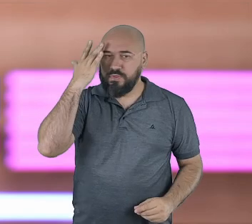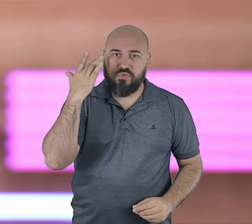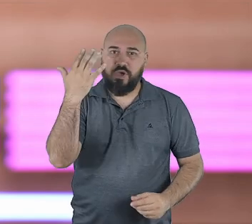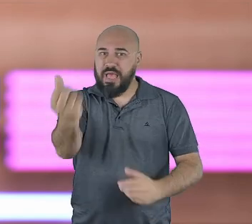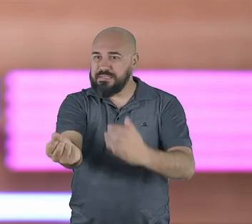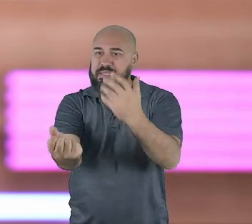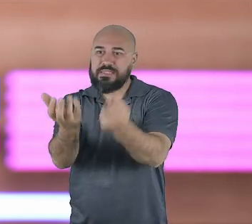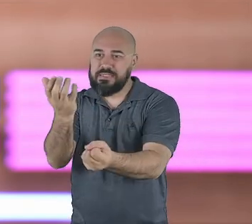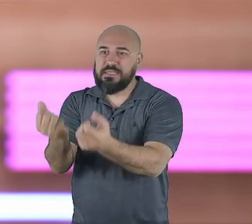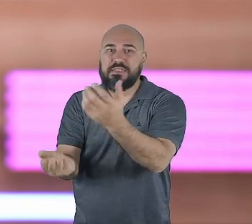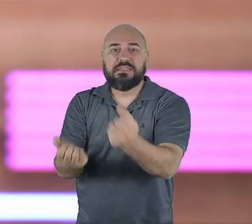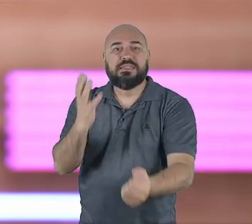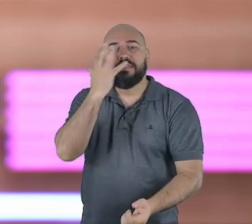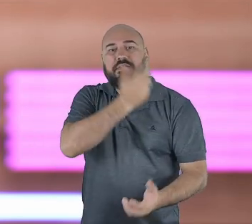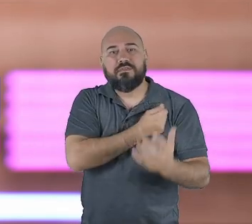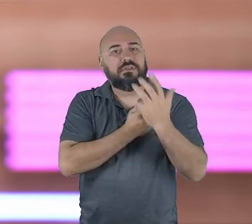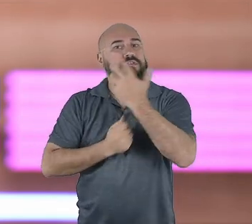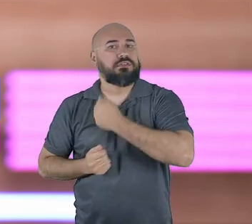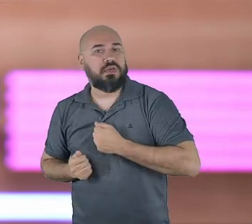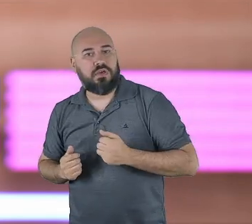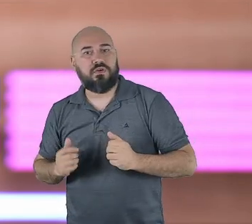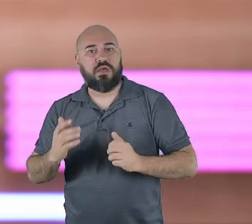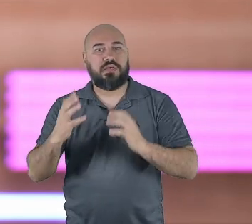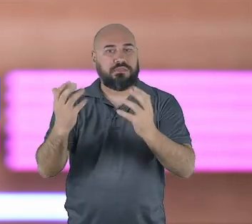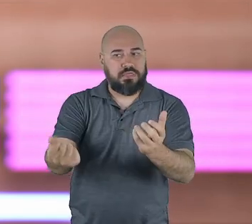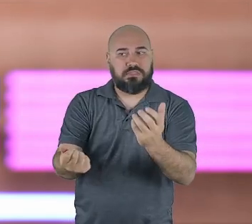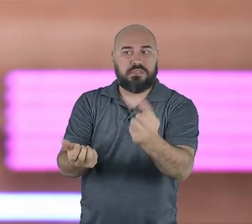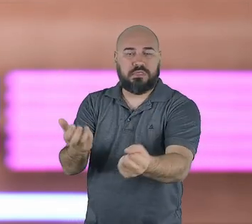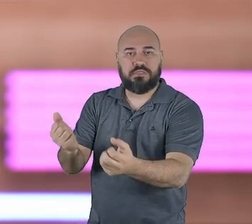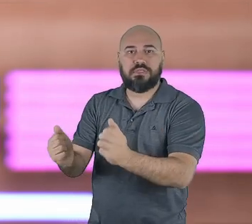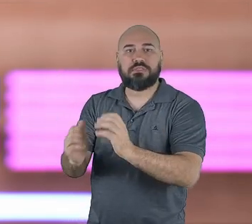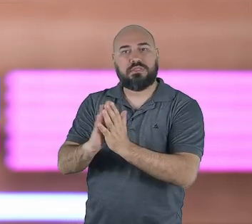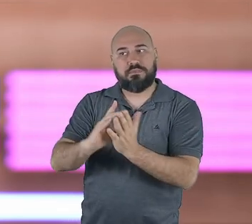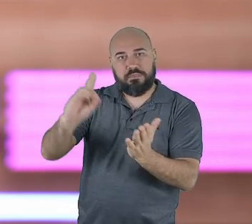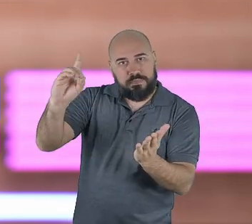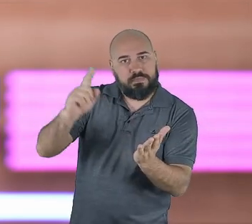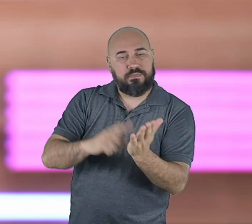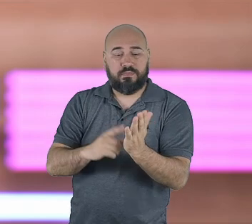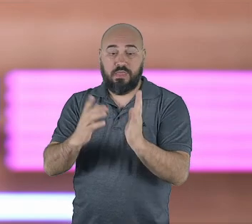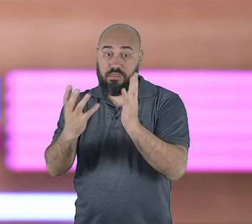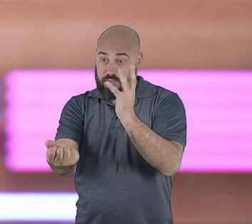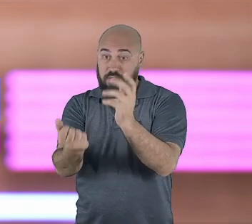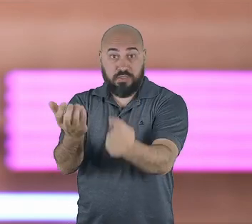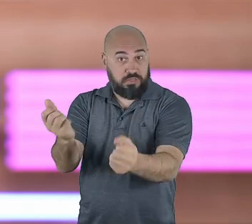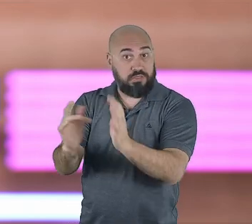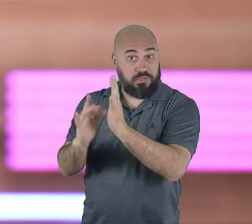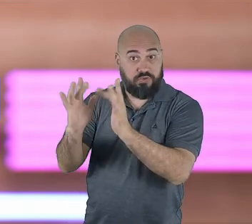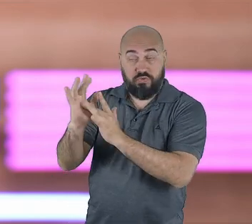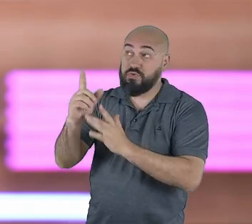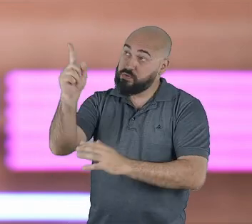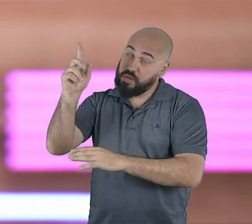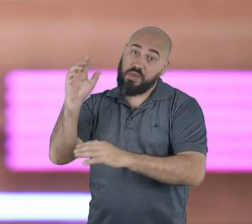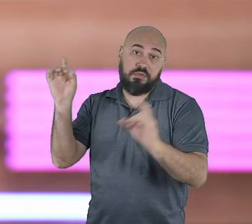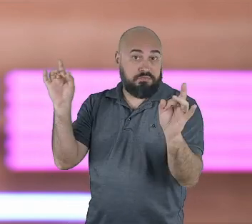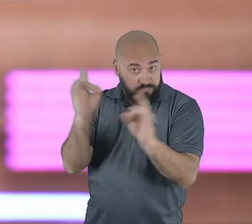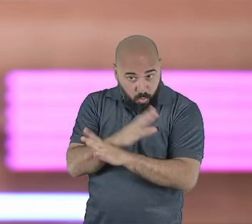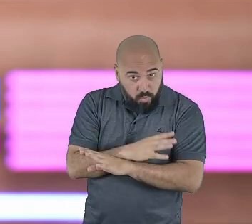as boas novas de salvação, Jesus disse: eu vou voltar. A palavra